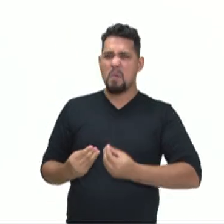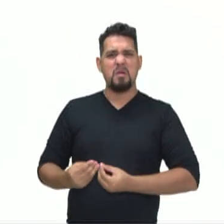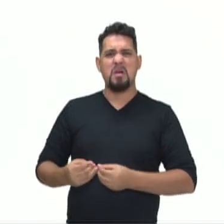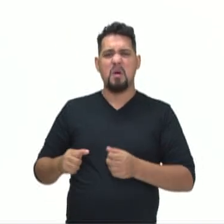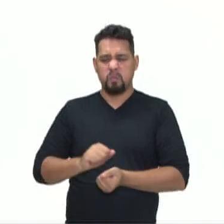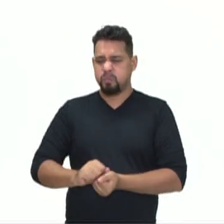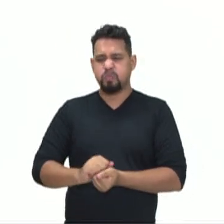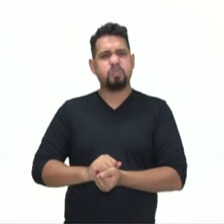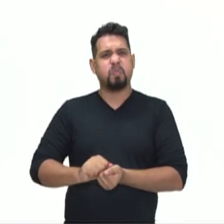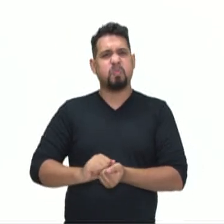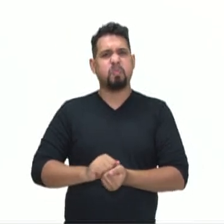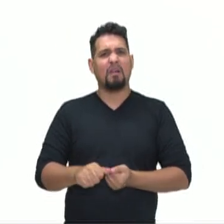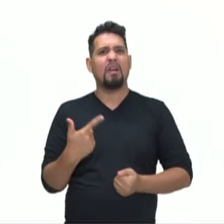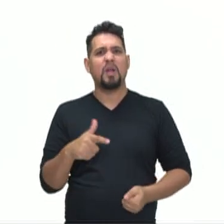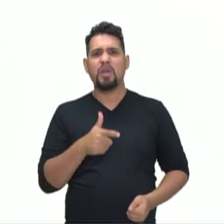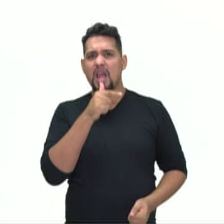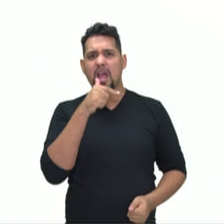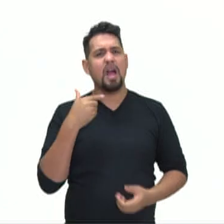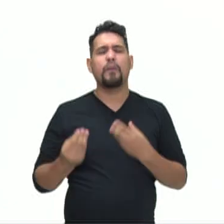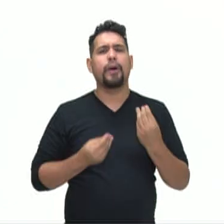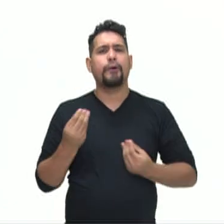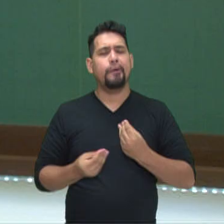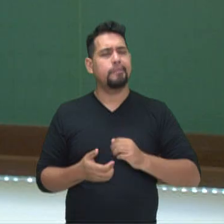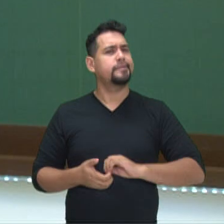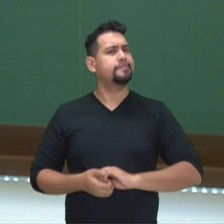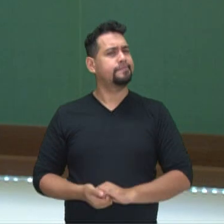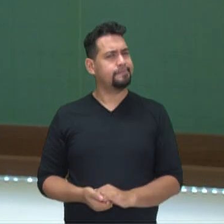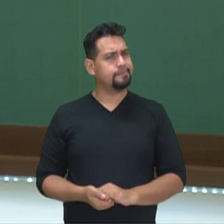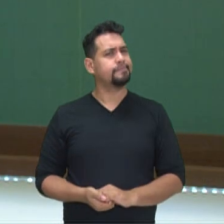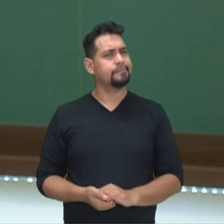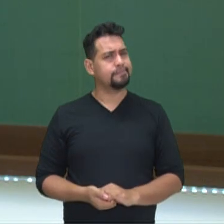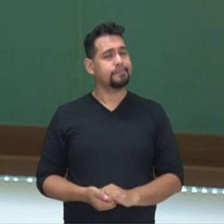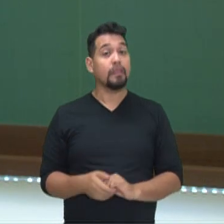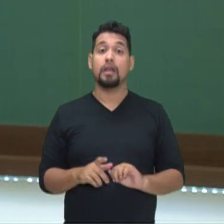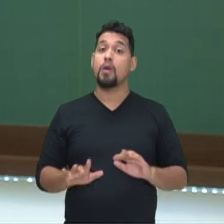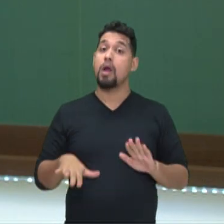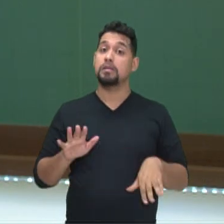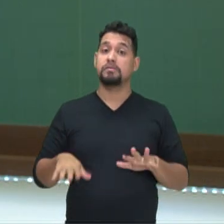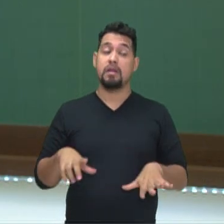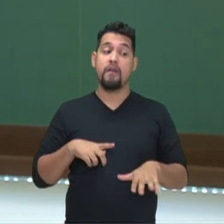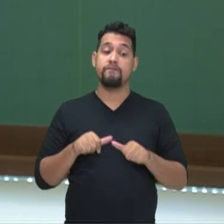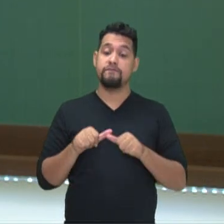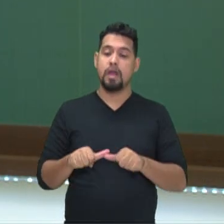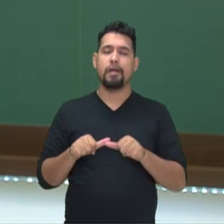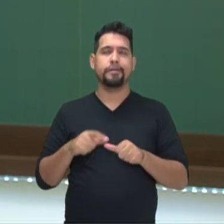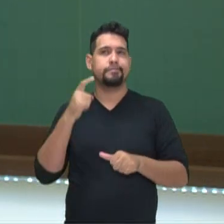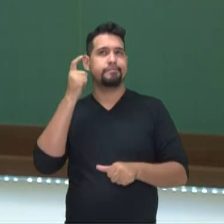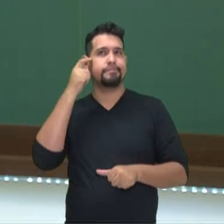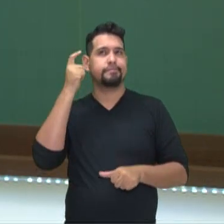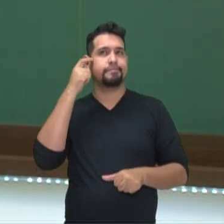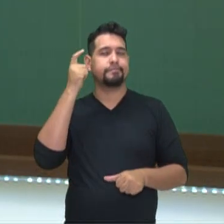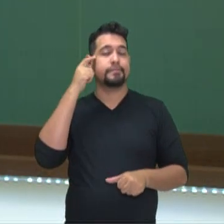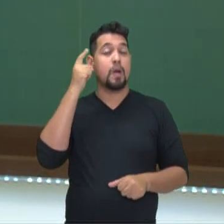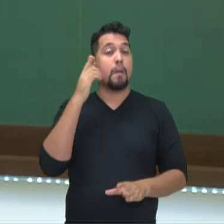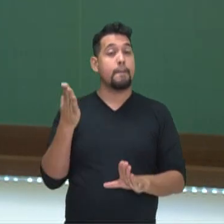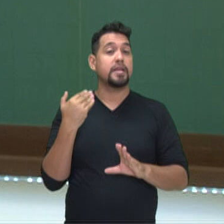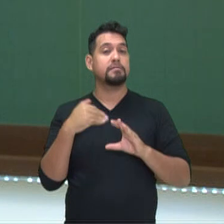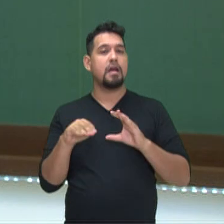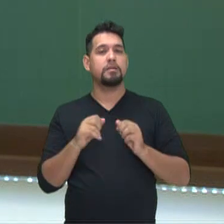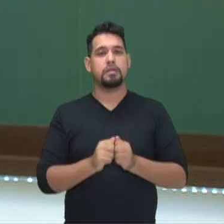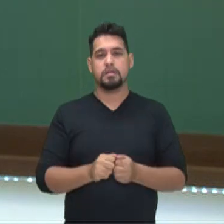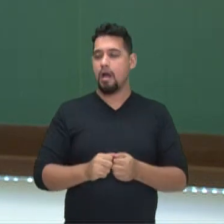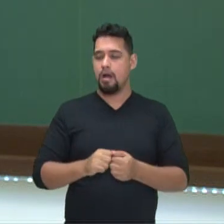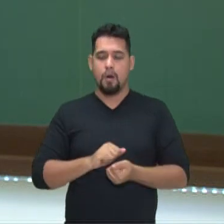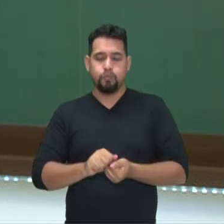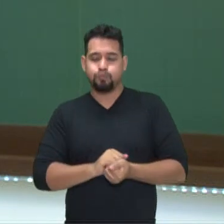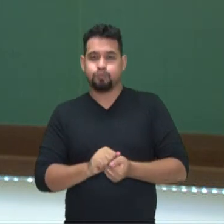vai lavar a roupa se precisa de água para lavar a roupa? Né? Então talvez fica aí subliminar uma mensagem de que essa máquina de